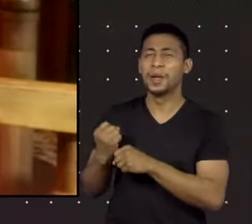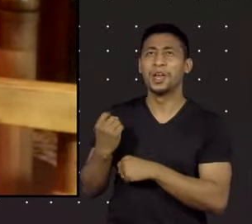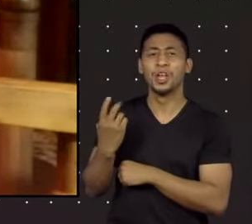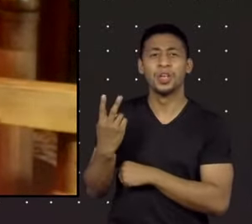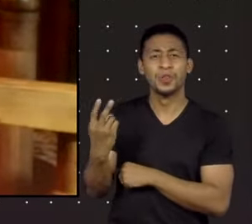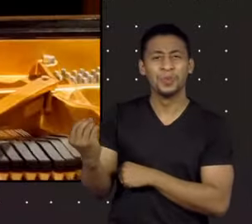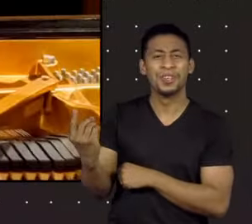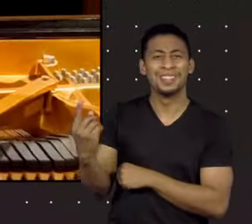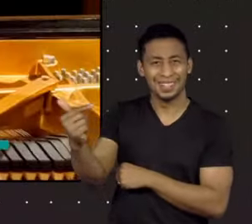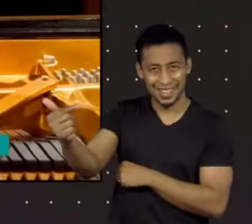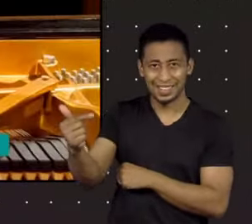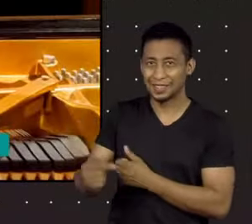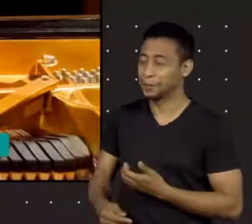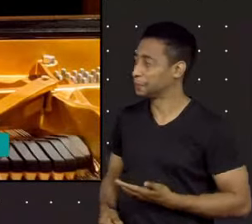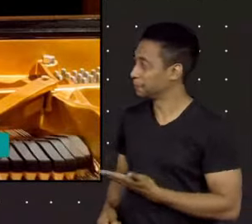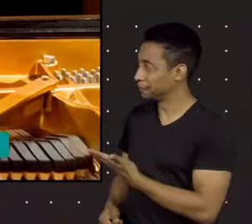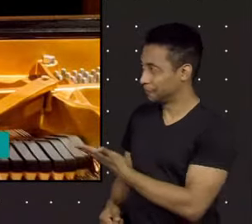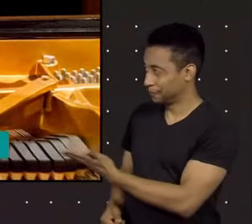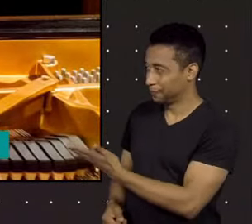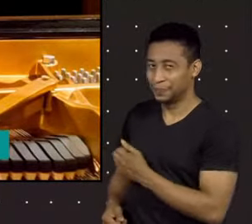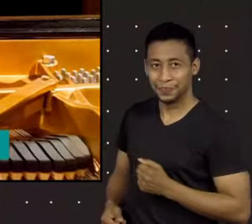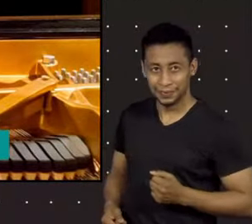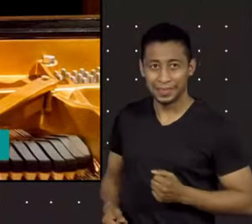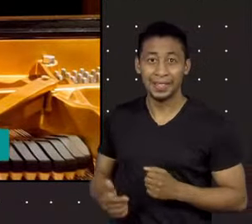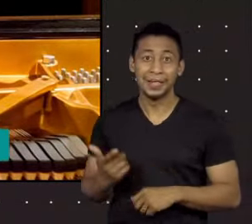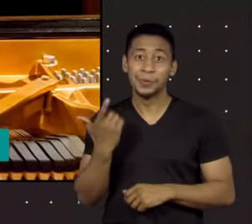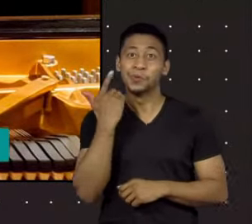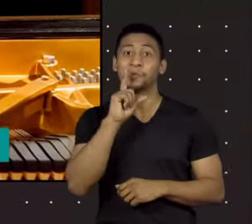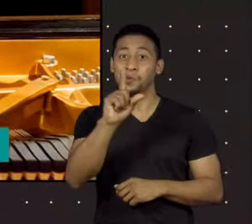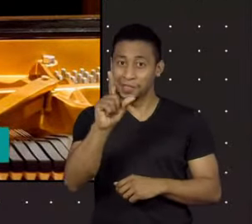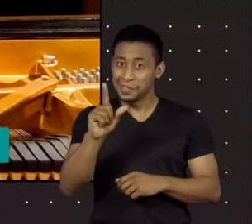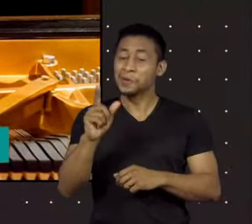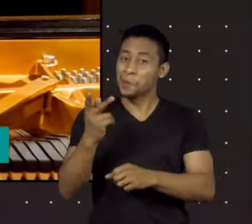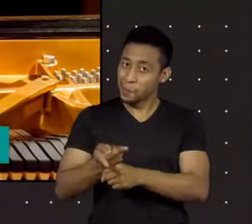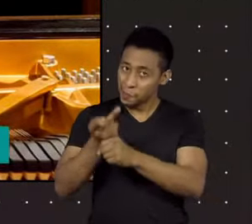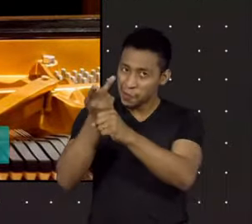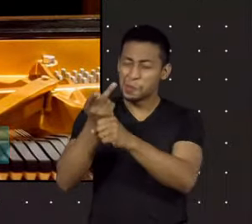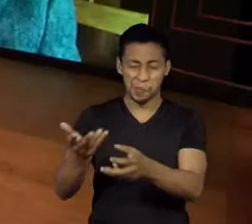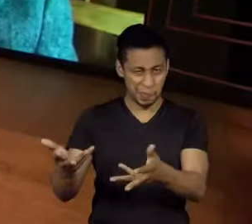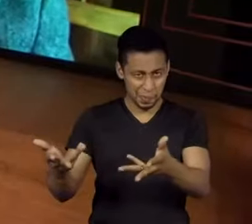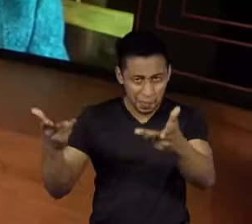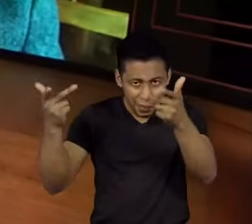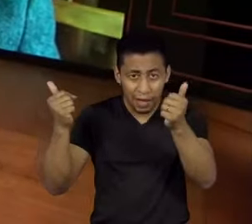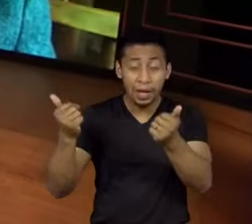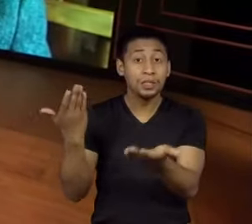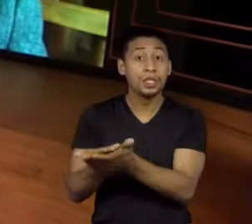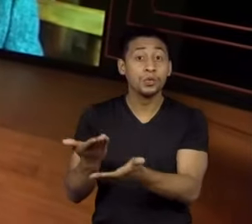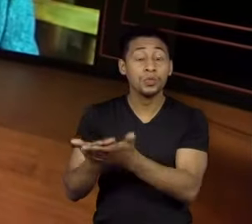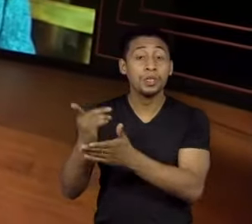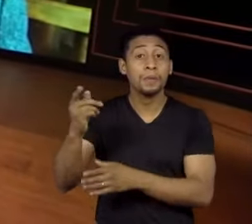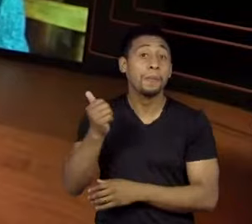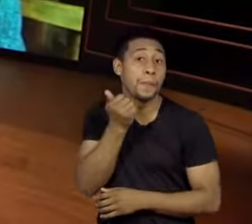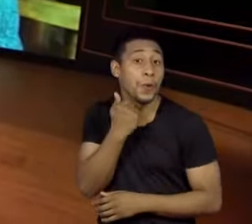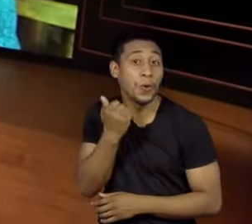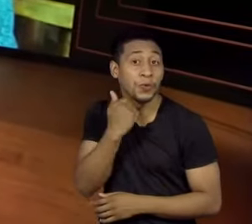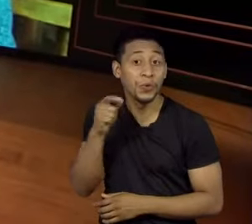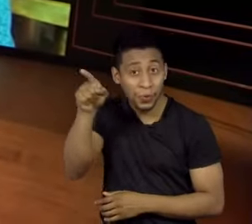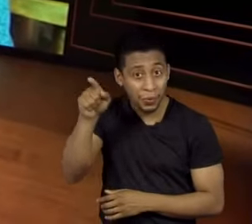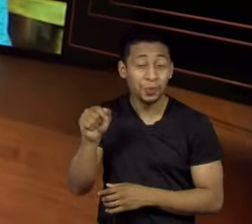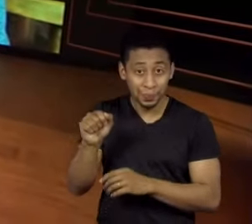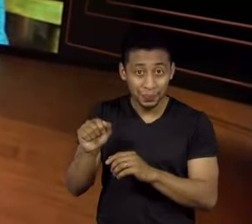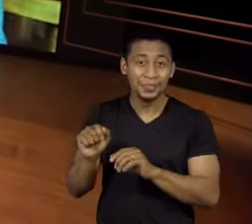2017, o Stefan, né? Ganhou com o concerto de Shostakovich, maravilhoso. Ele está estudando em Moscou, hoje em dia, no Conservatório Tchaikovsky,